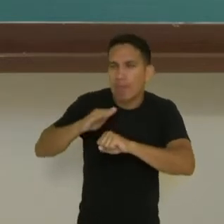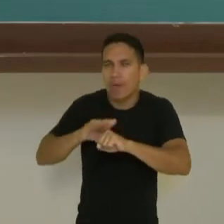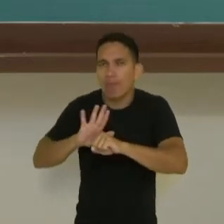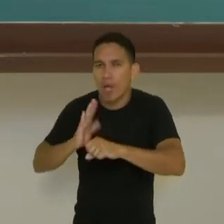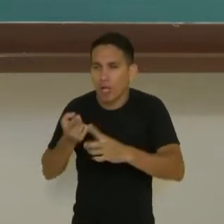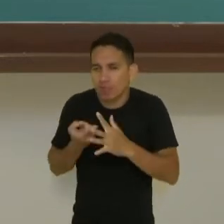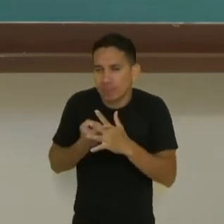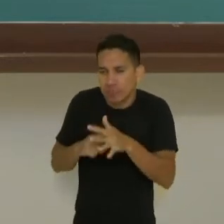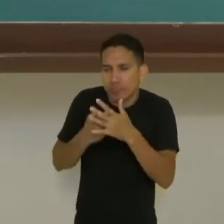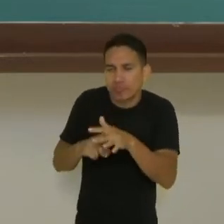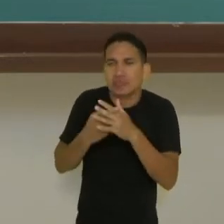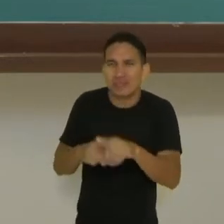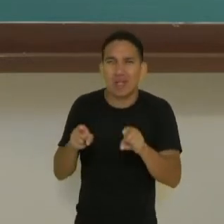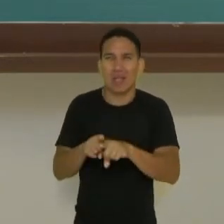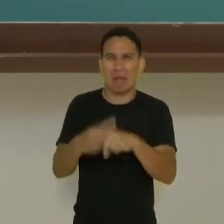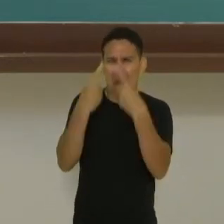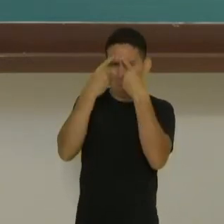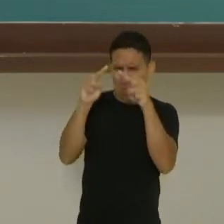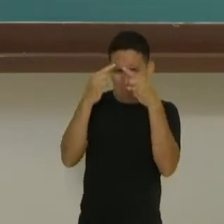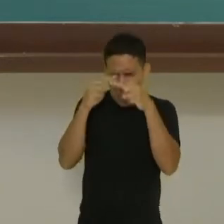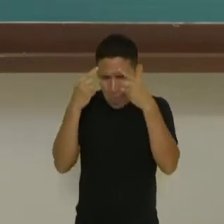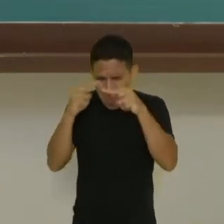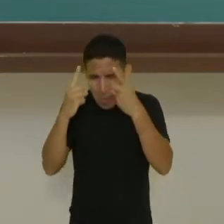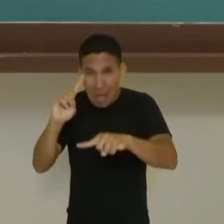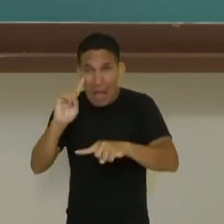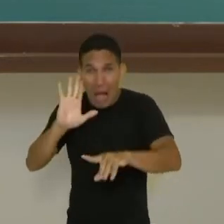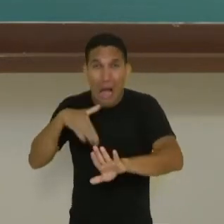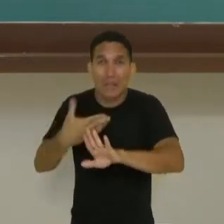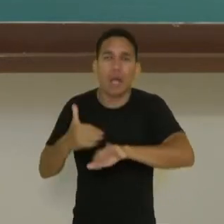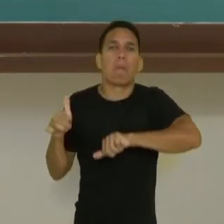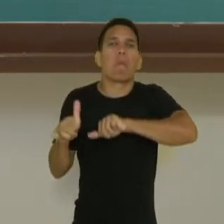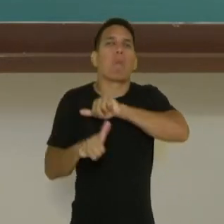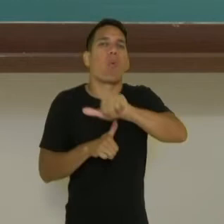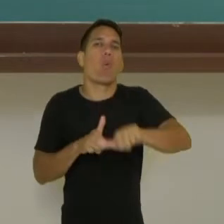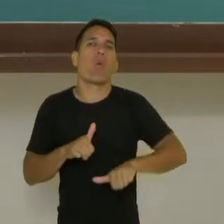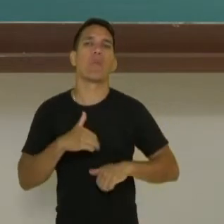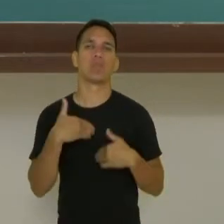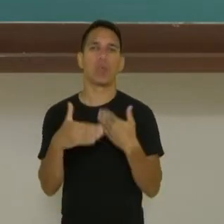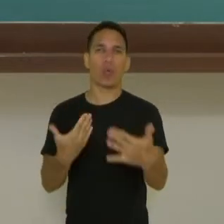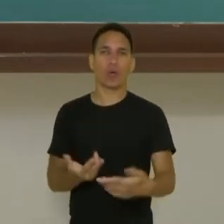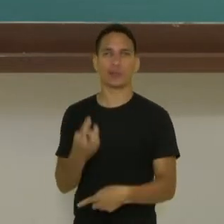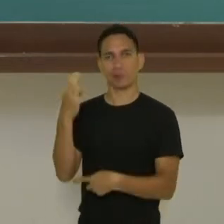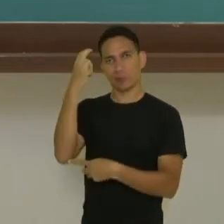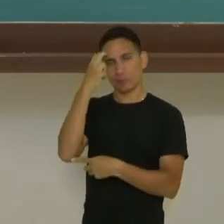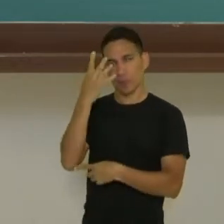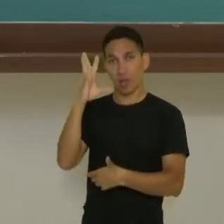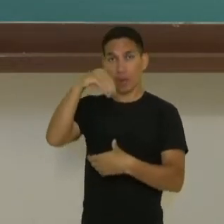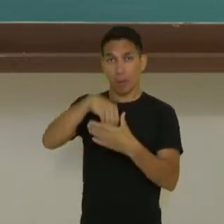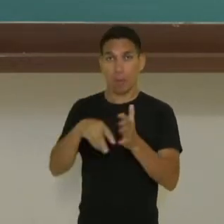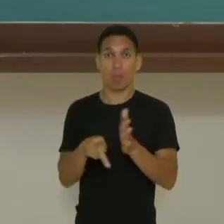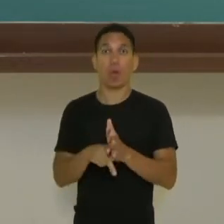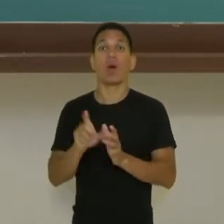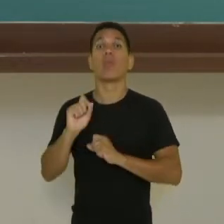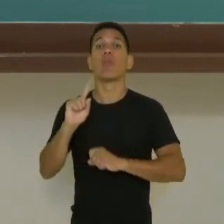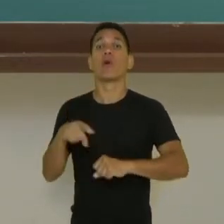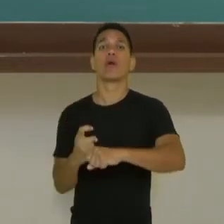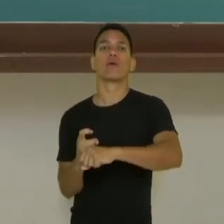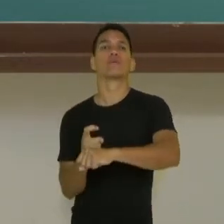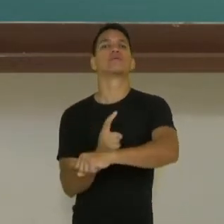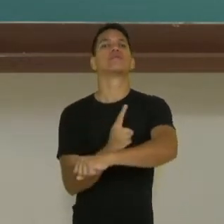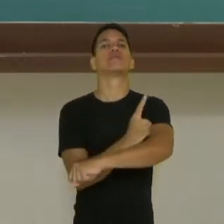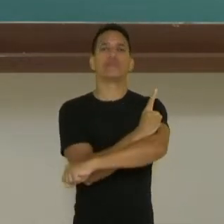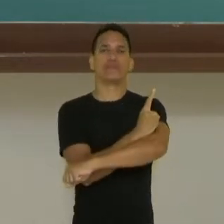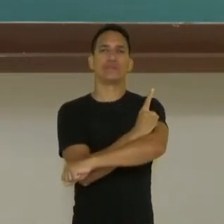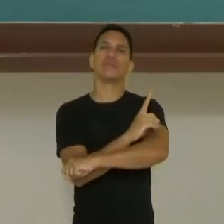eram violentadas para modificar o seu processo cultural dentro do modelo que eles chamavam de evolução